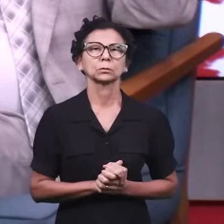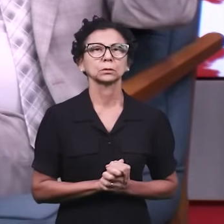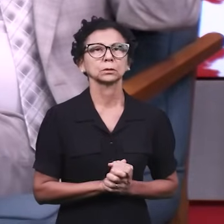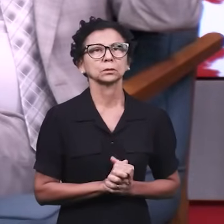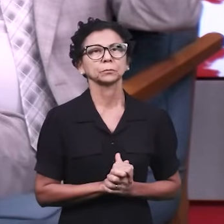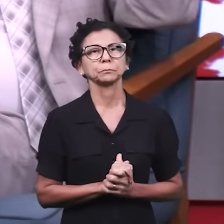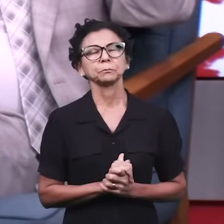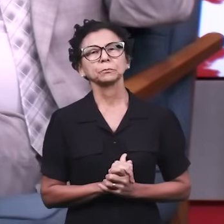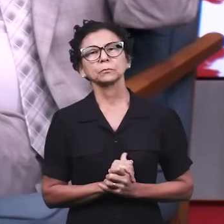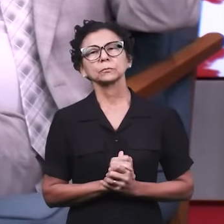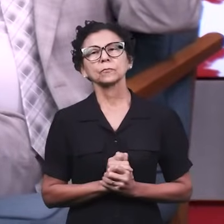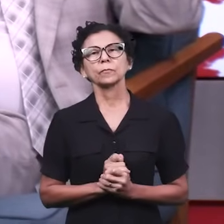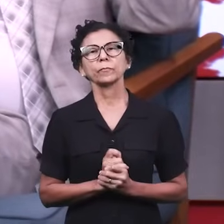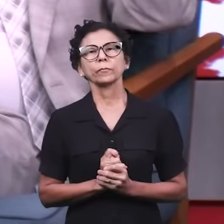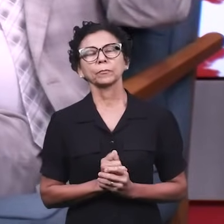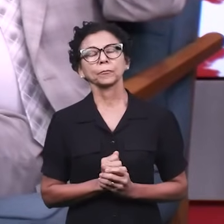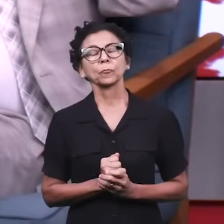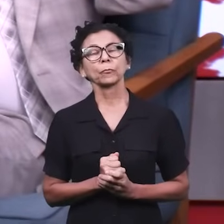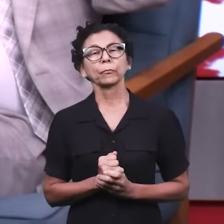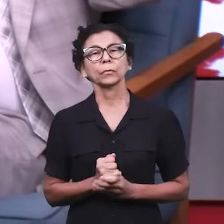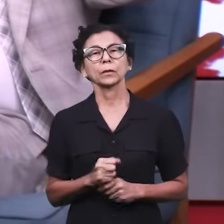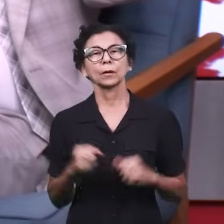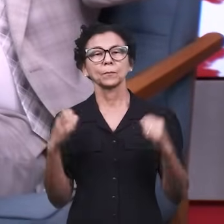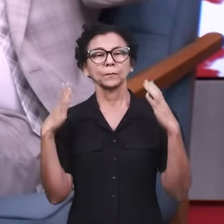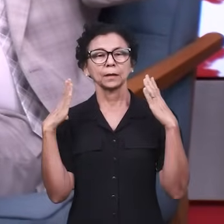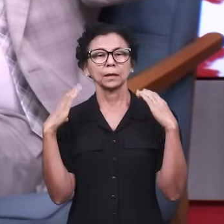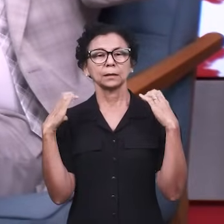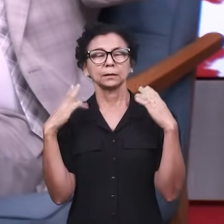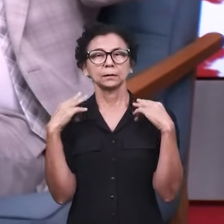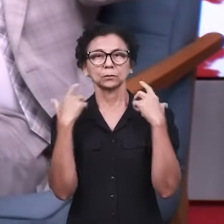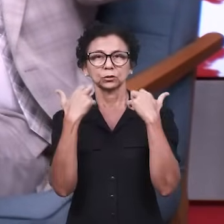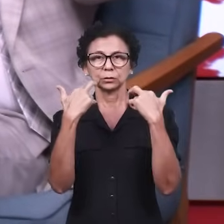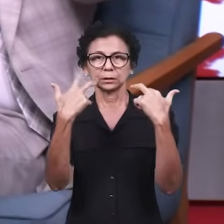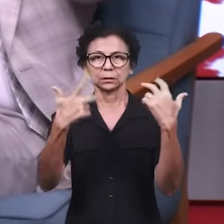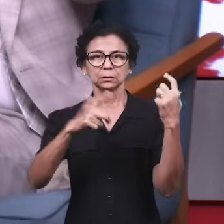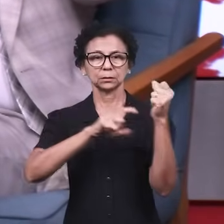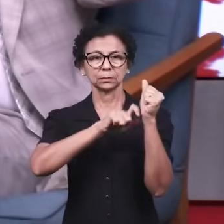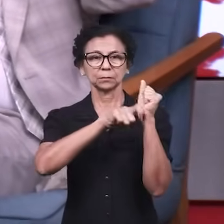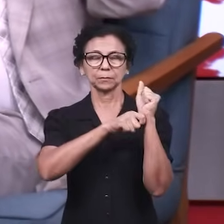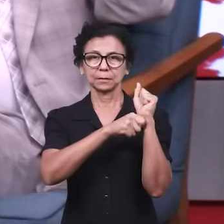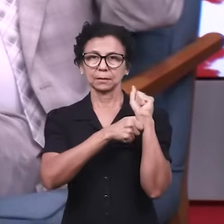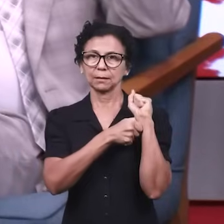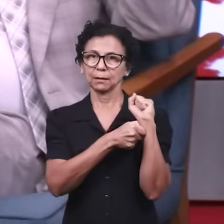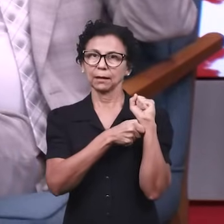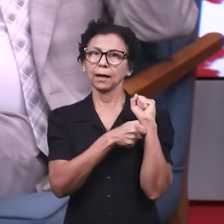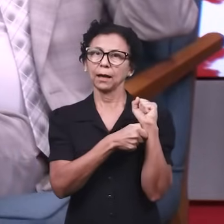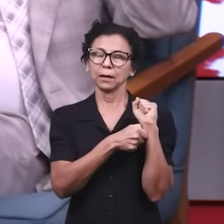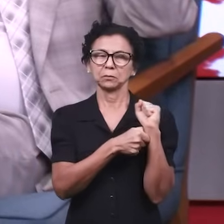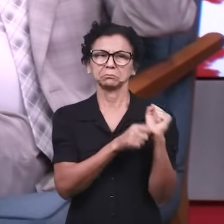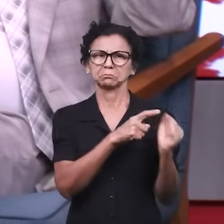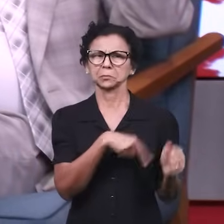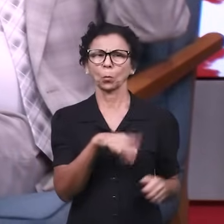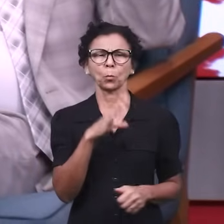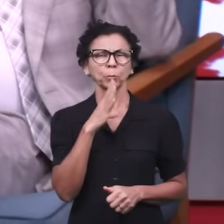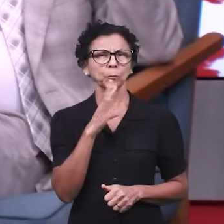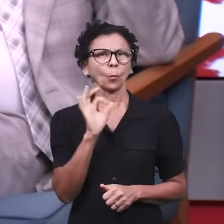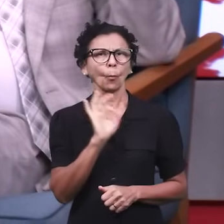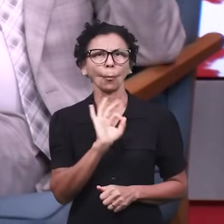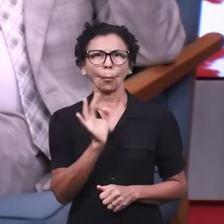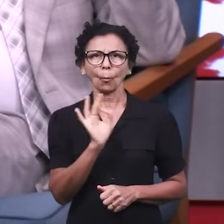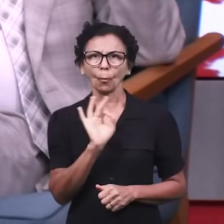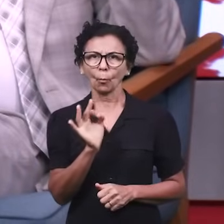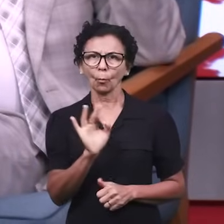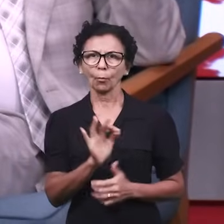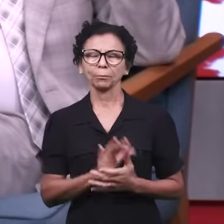fala em línguas não fala aos homens, mas em espírito fala de mistérios. Então, é uma língua